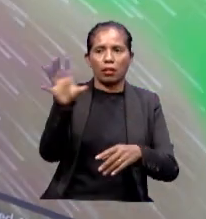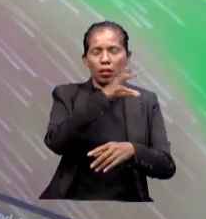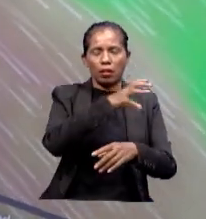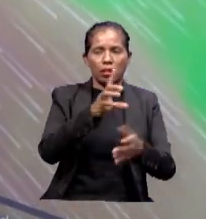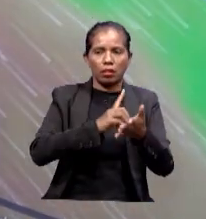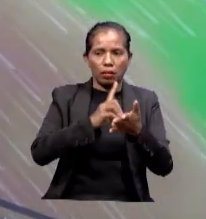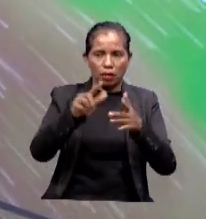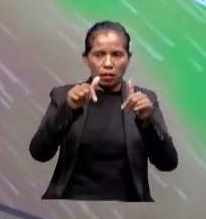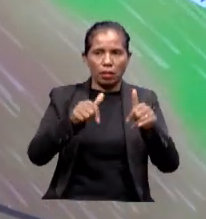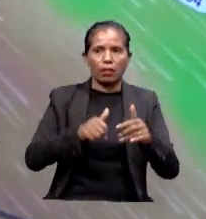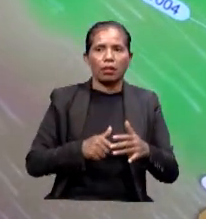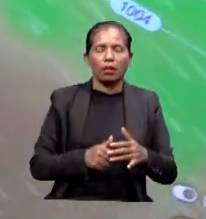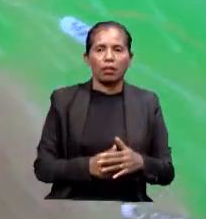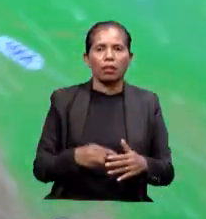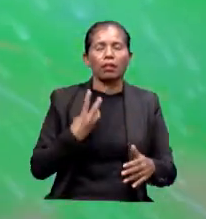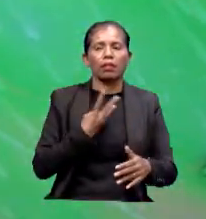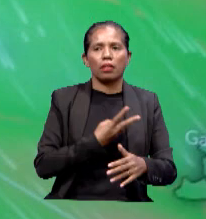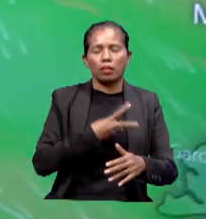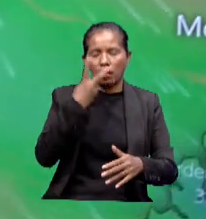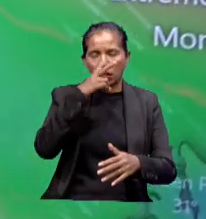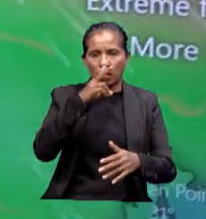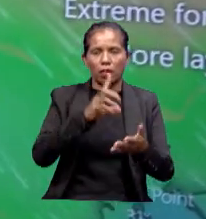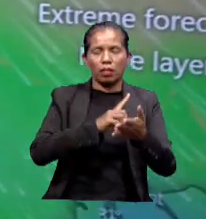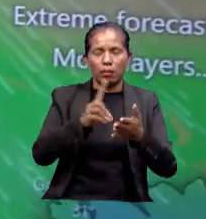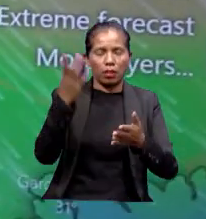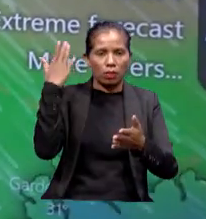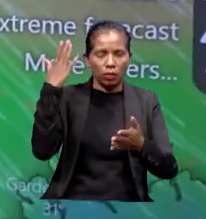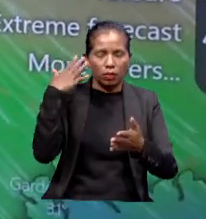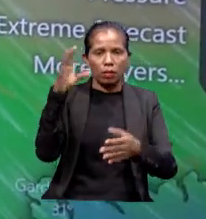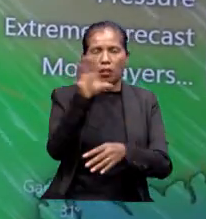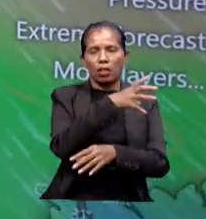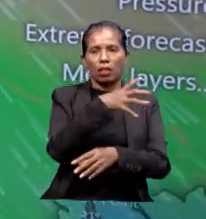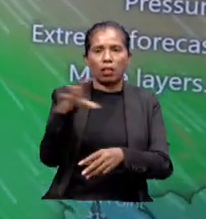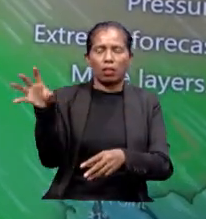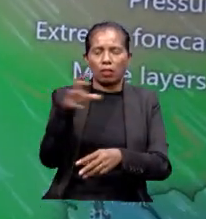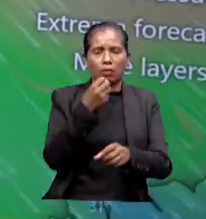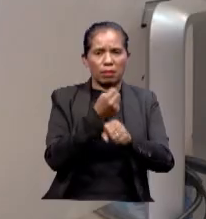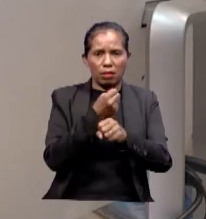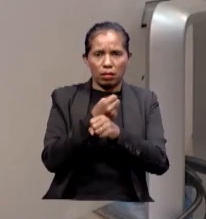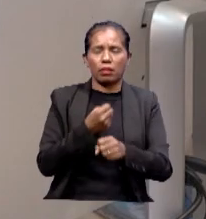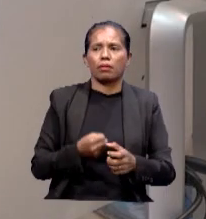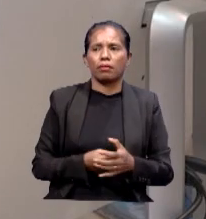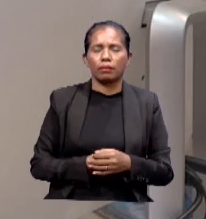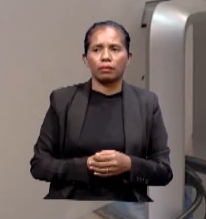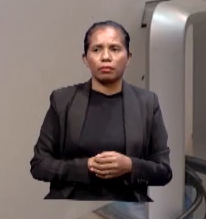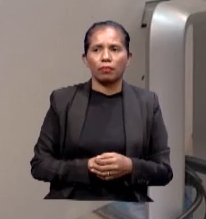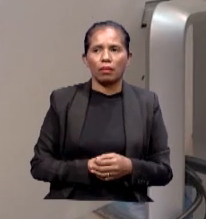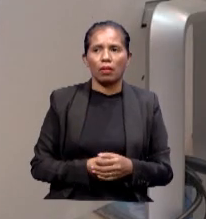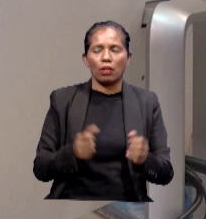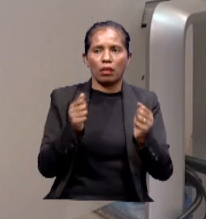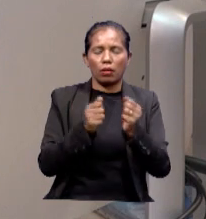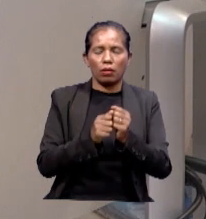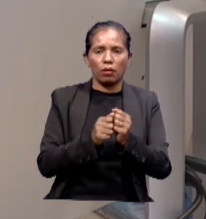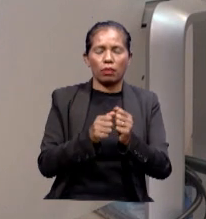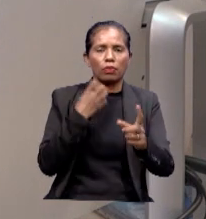dene hai tare katak iha semana kotu kondisau anin nebe mak kastebes entau ho kondisau anin